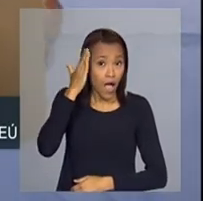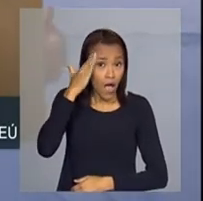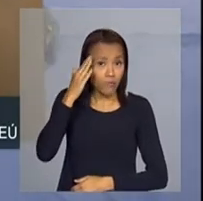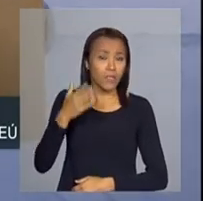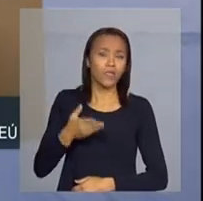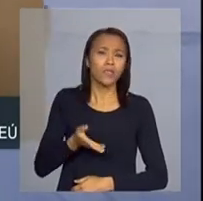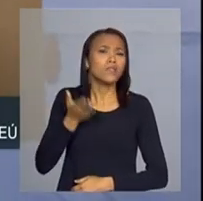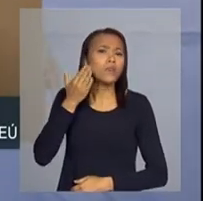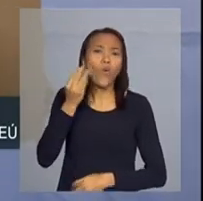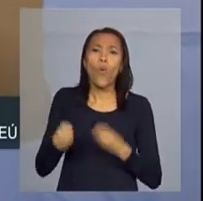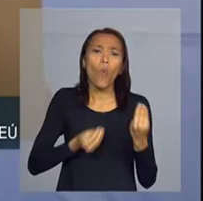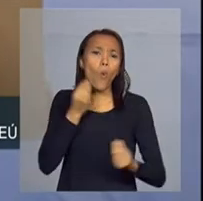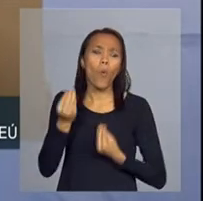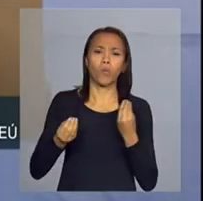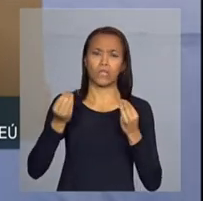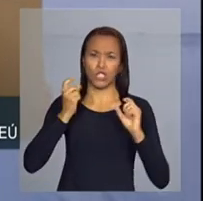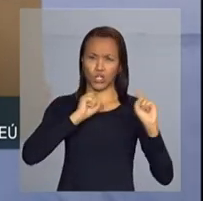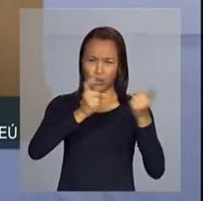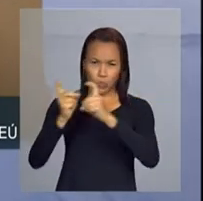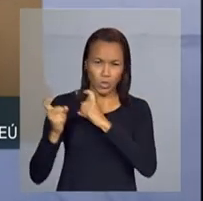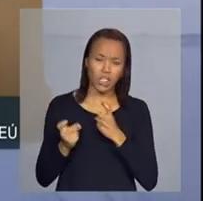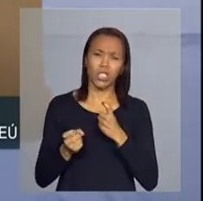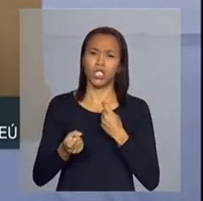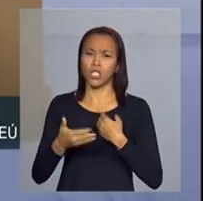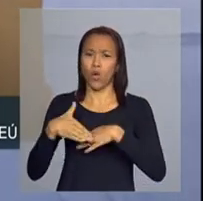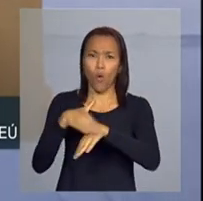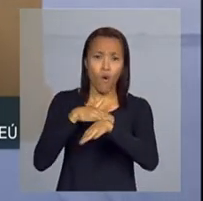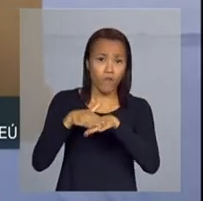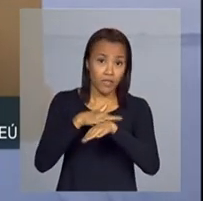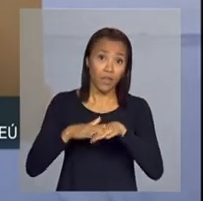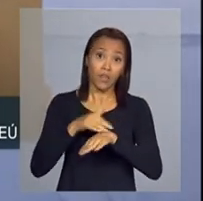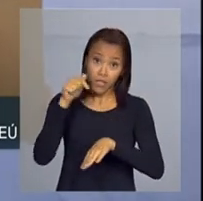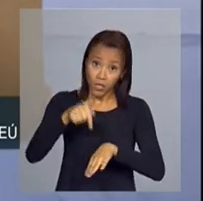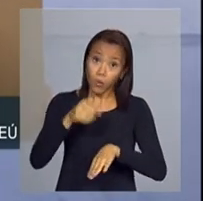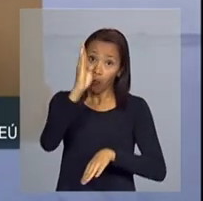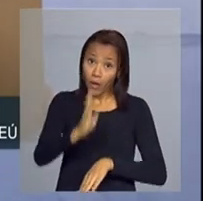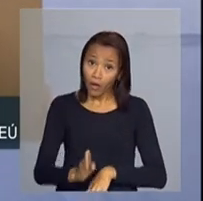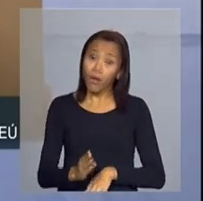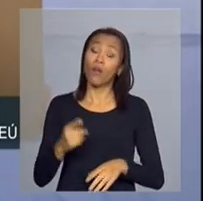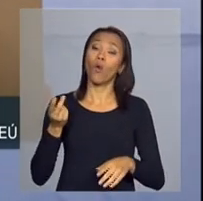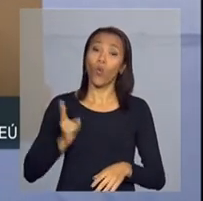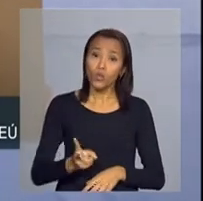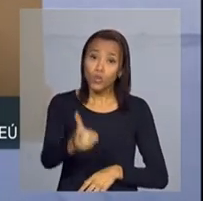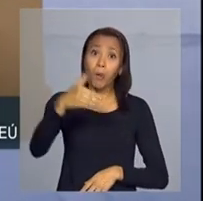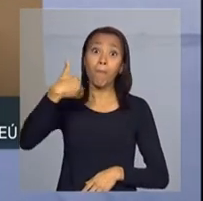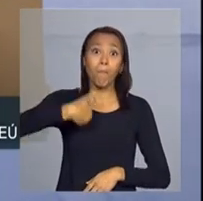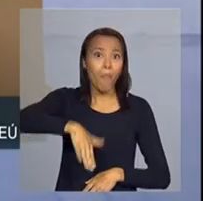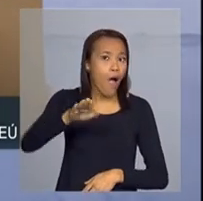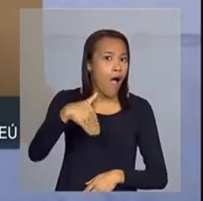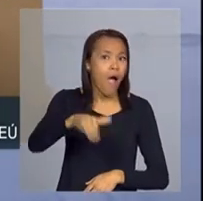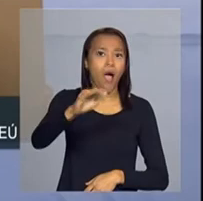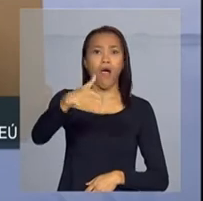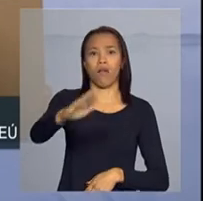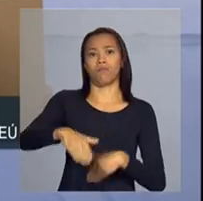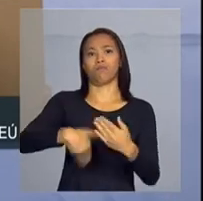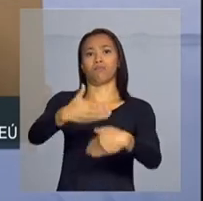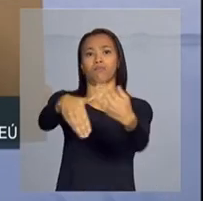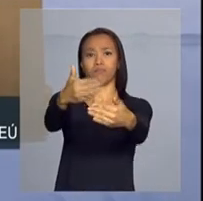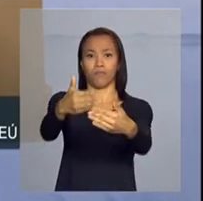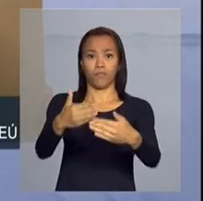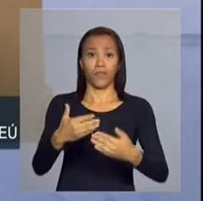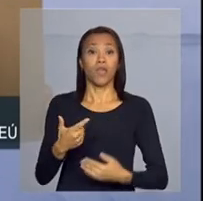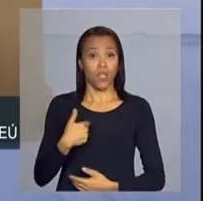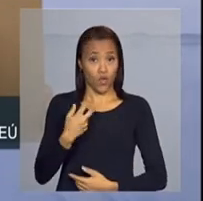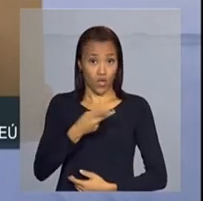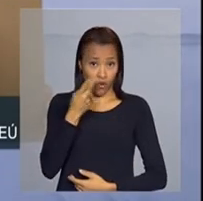debater, discutir, para que o Brasil possa ir ainda mais longe. E eu quero dizer aqui que,